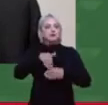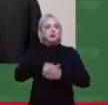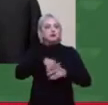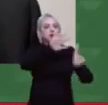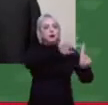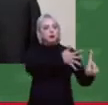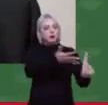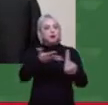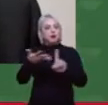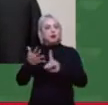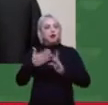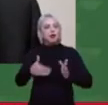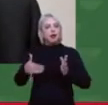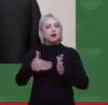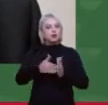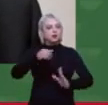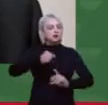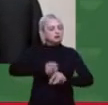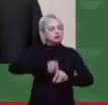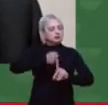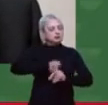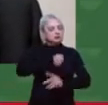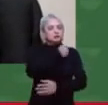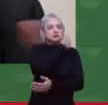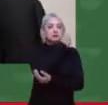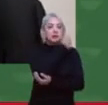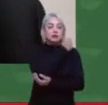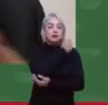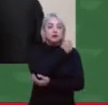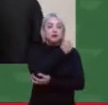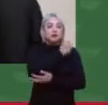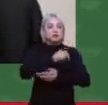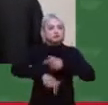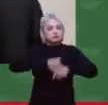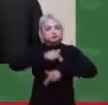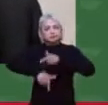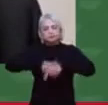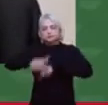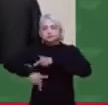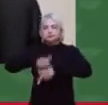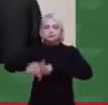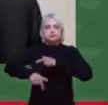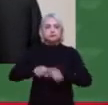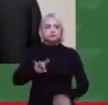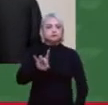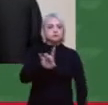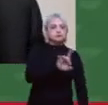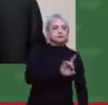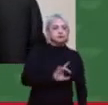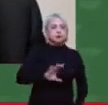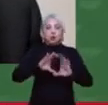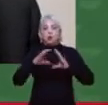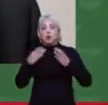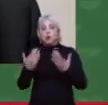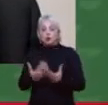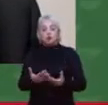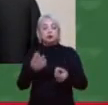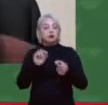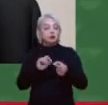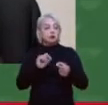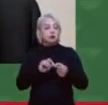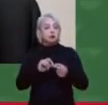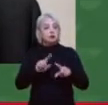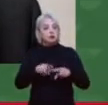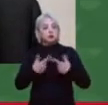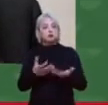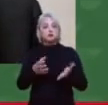homenagem, então, a toda a nossa militância pelo trabalho individual e coletivo que tem feito e,